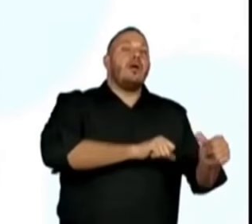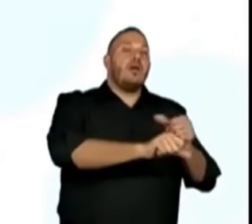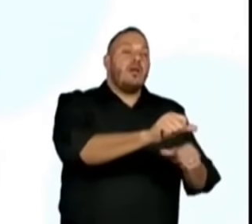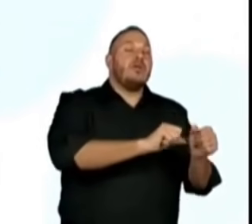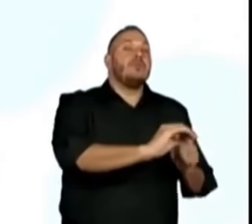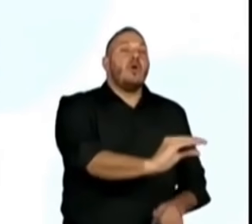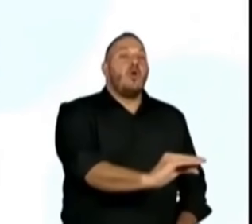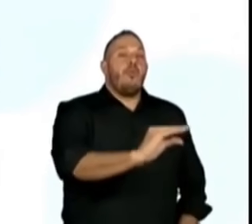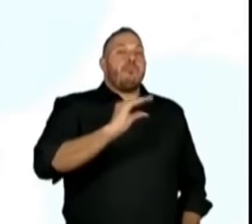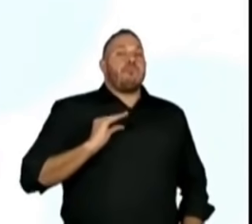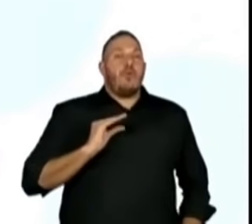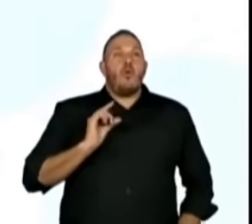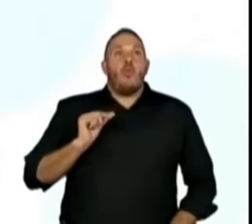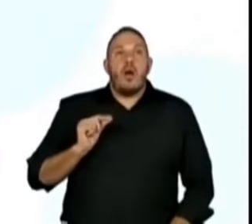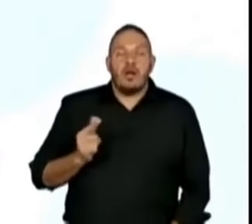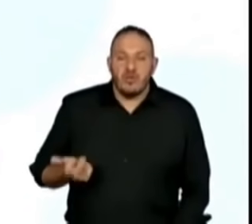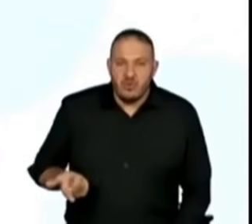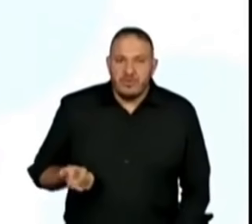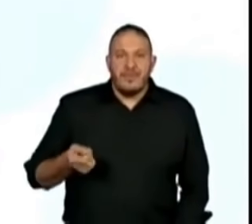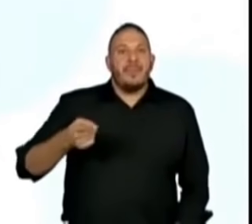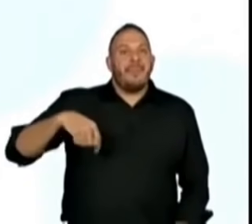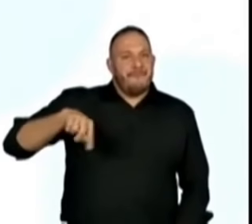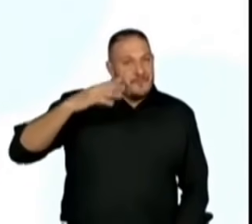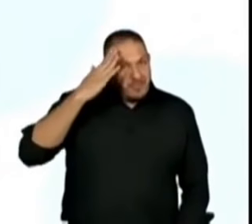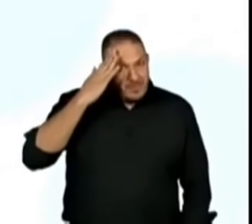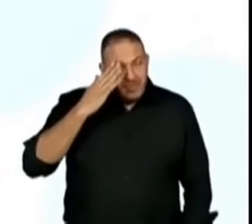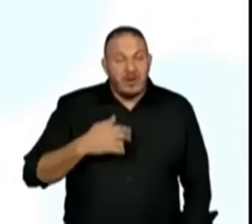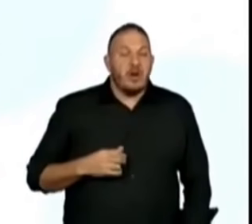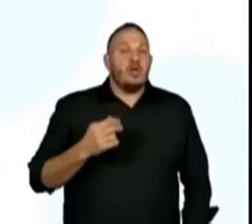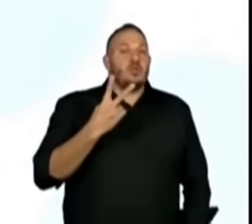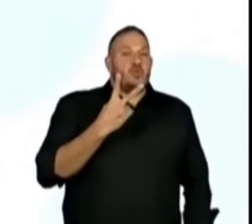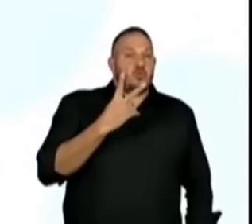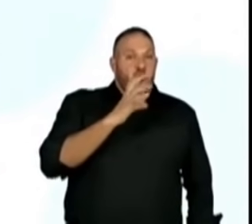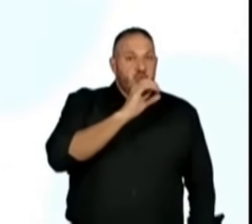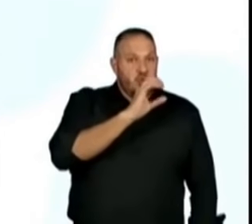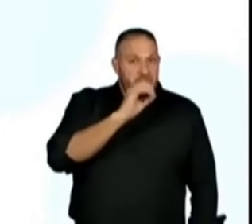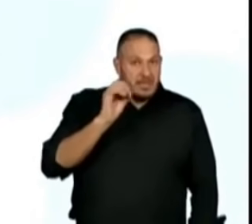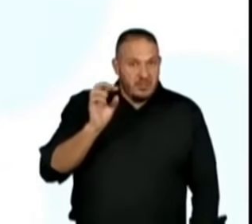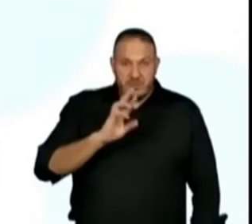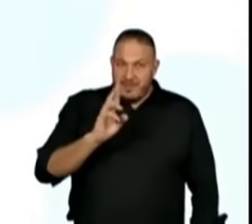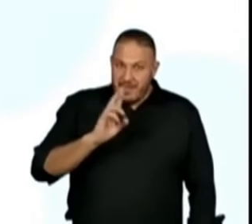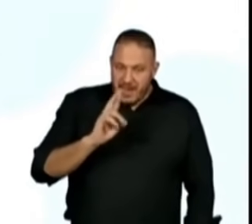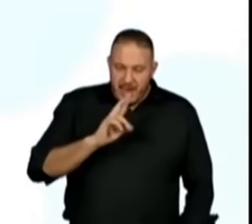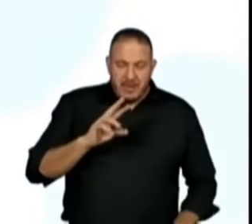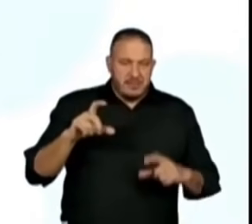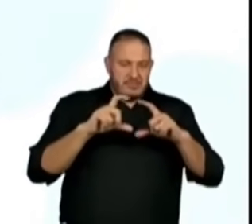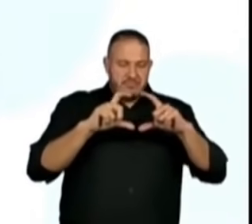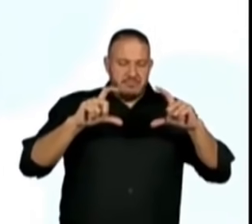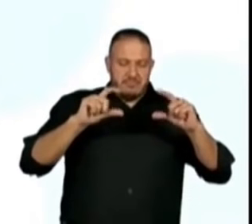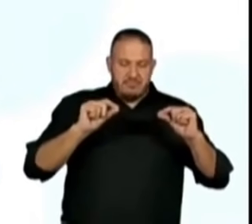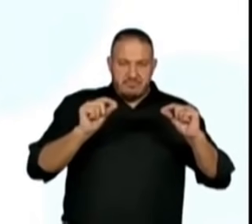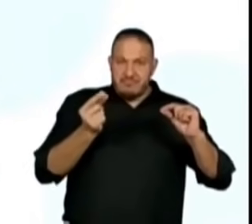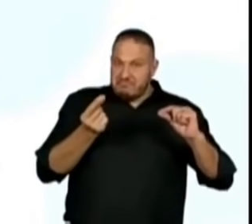né? Quanto ele recebeu de troco? Então vamos lá. 200